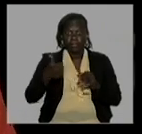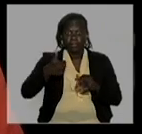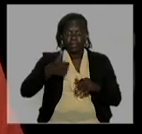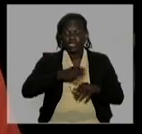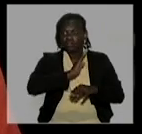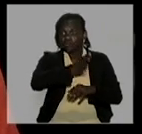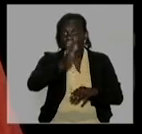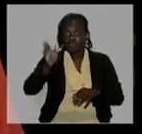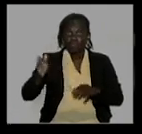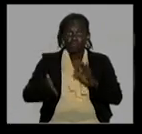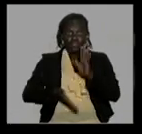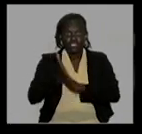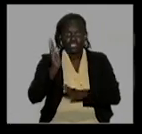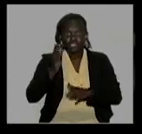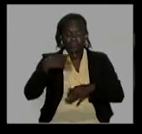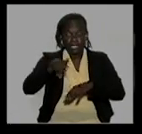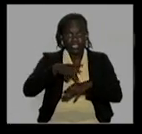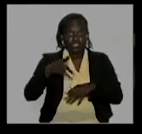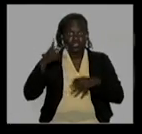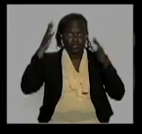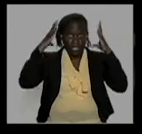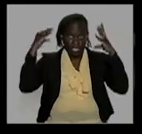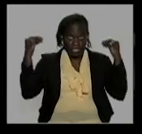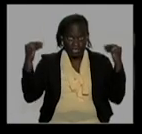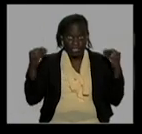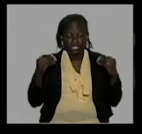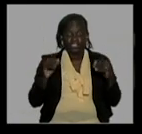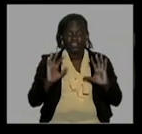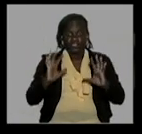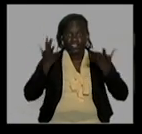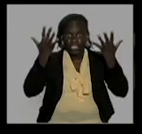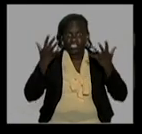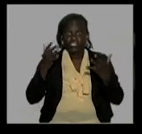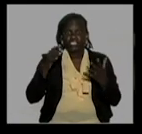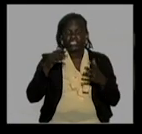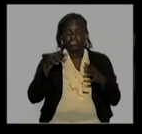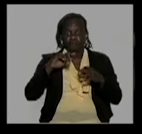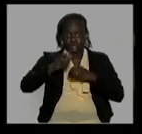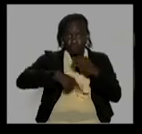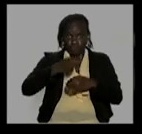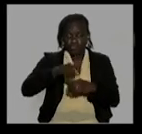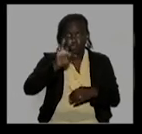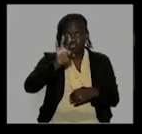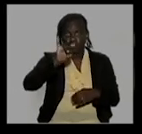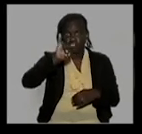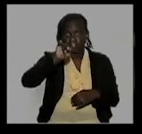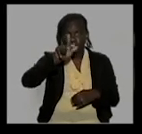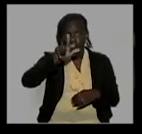a primeira turnê que a gente fez para a Holanda, e foi para o Festival Mundial de Tilburg.